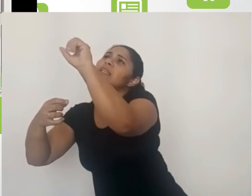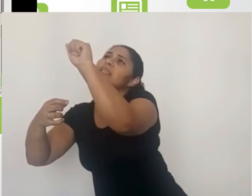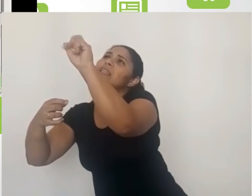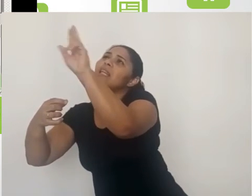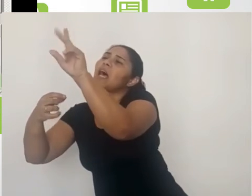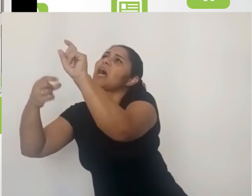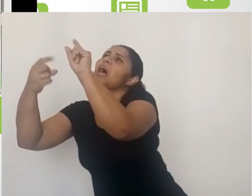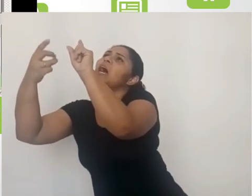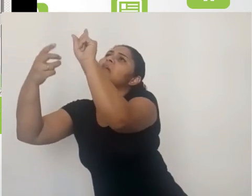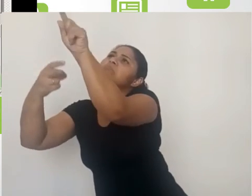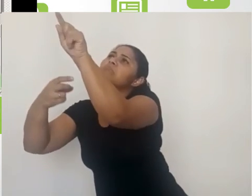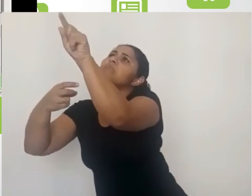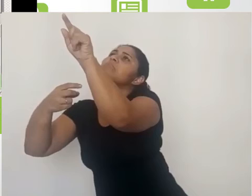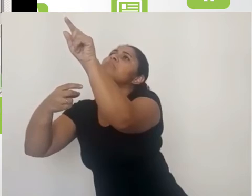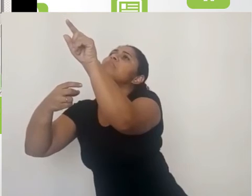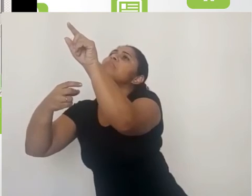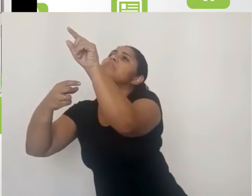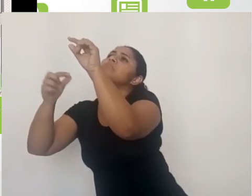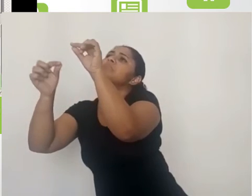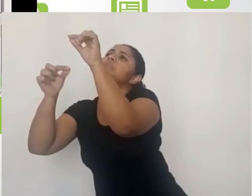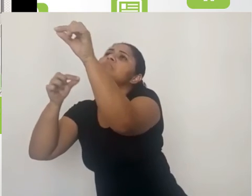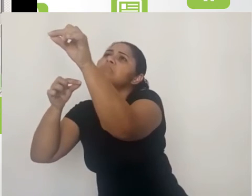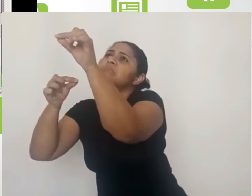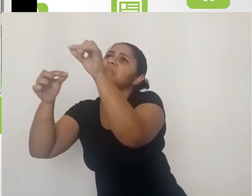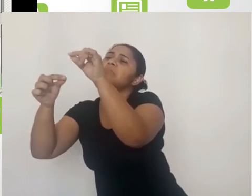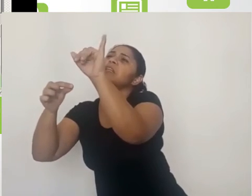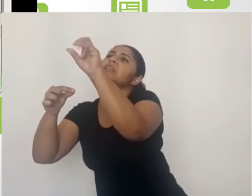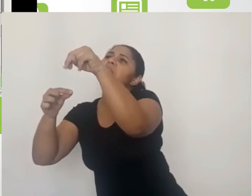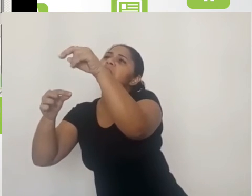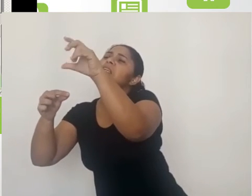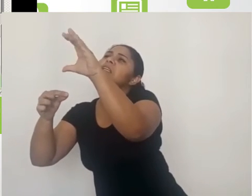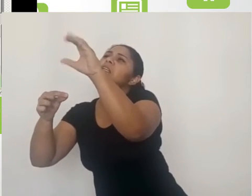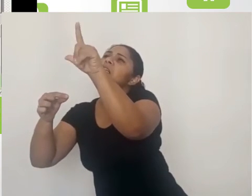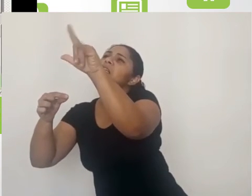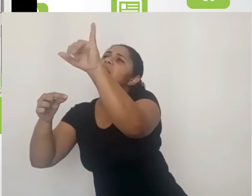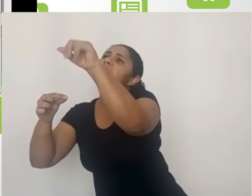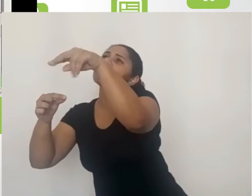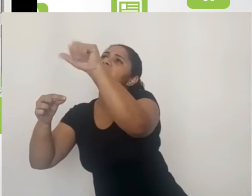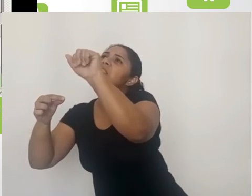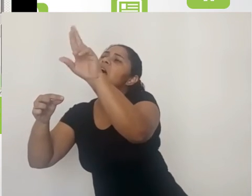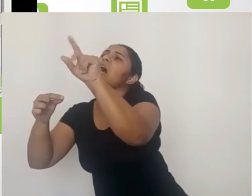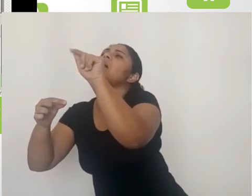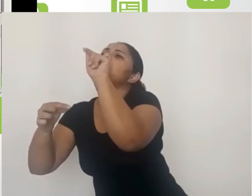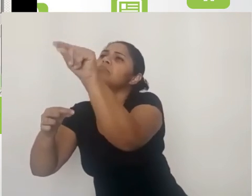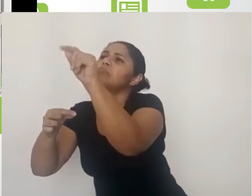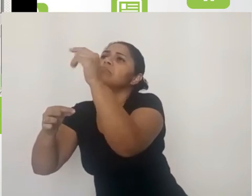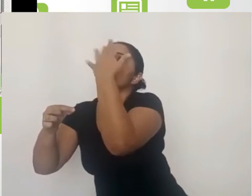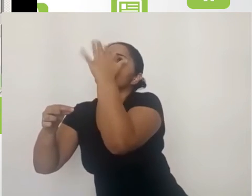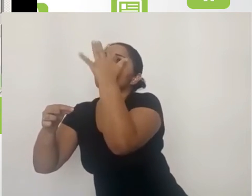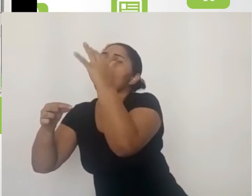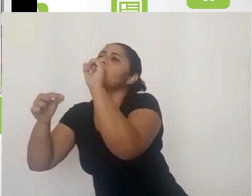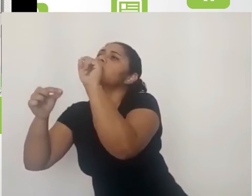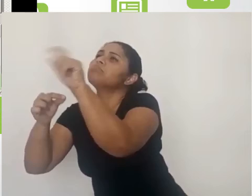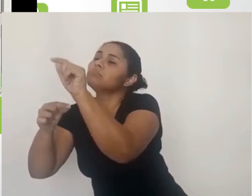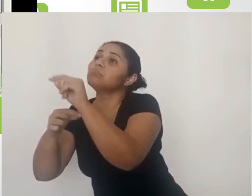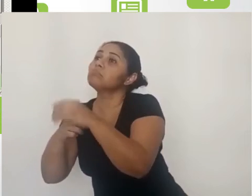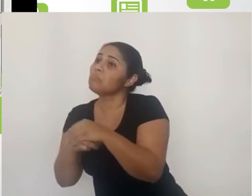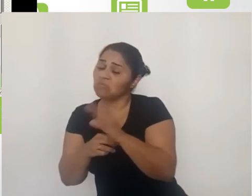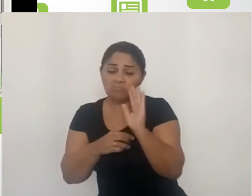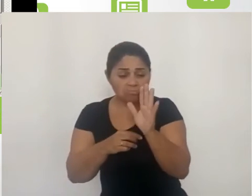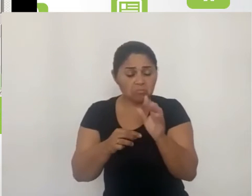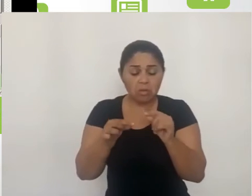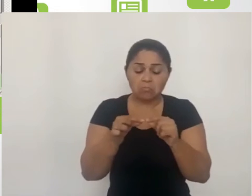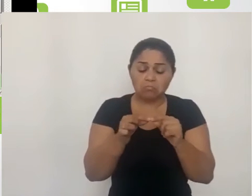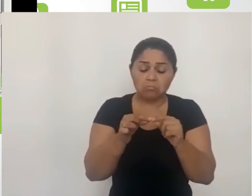perspectiva e espelhar. Aqui eu espelhei na horizontal, vamos tentar espelhar na